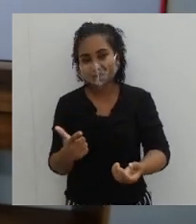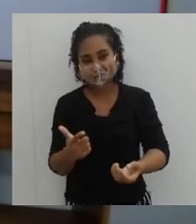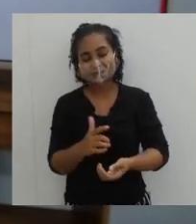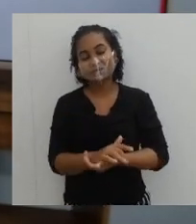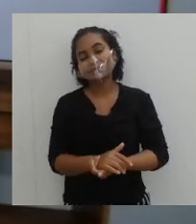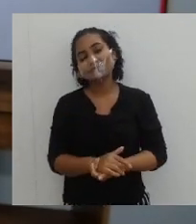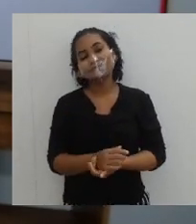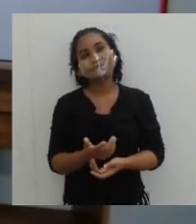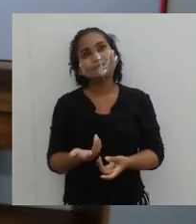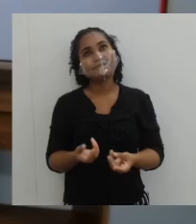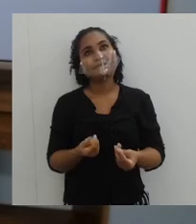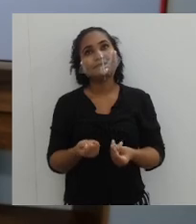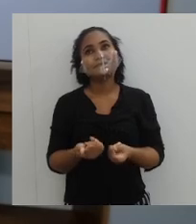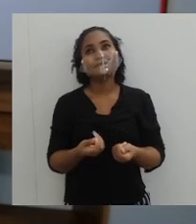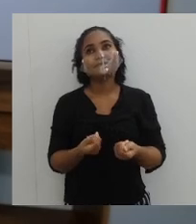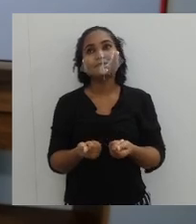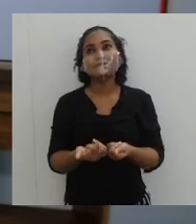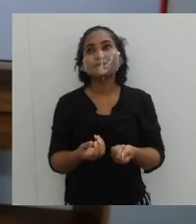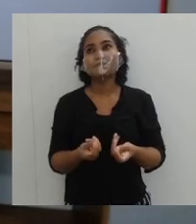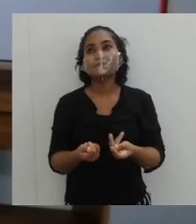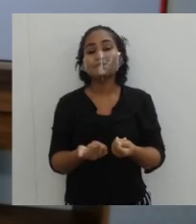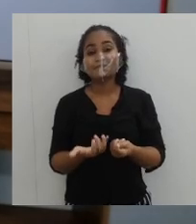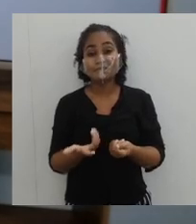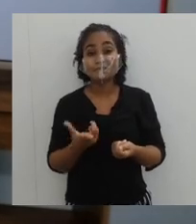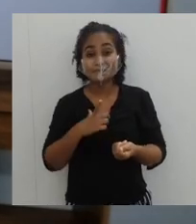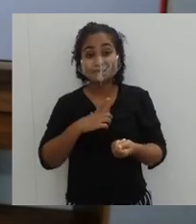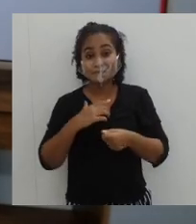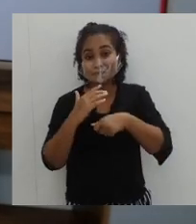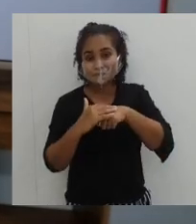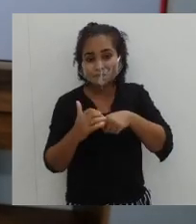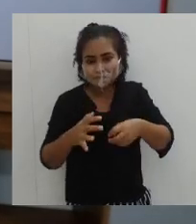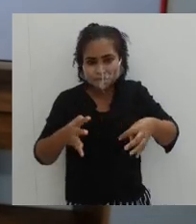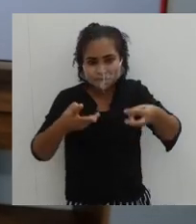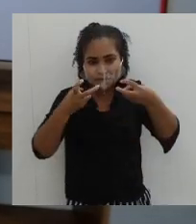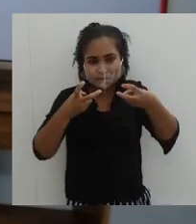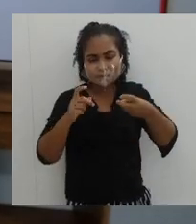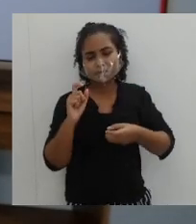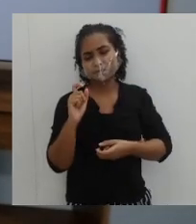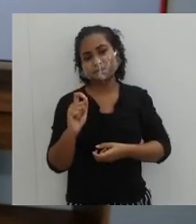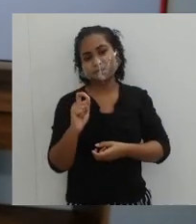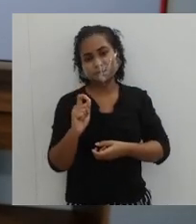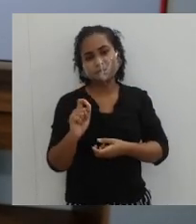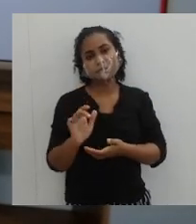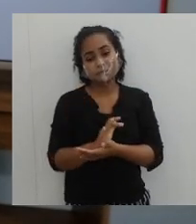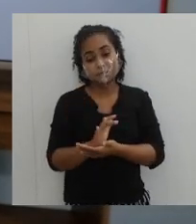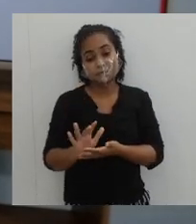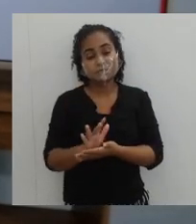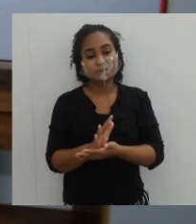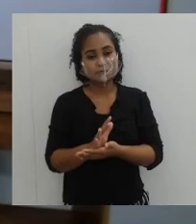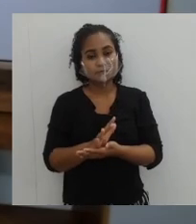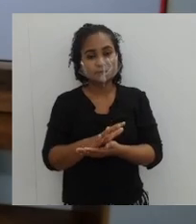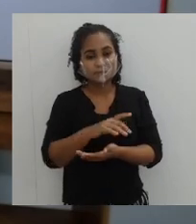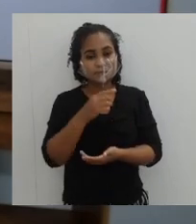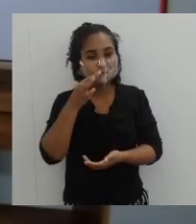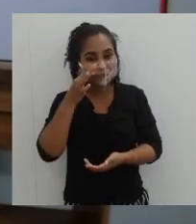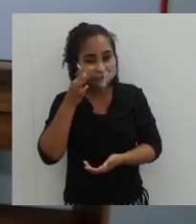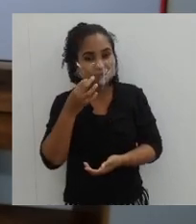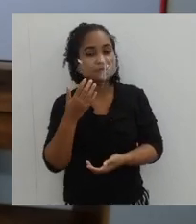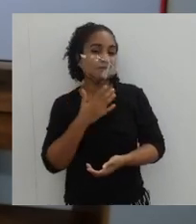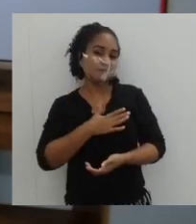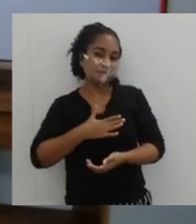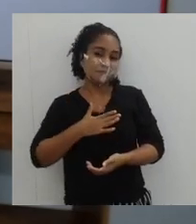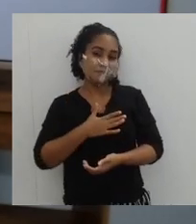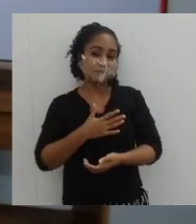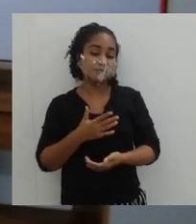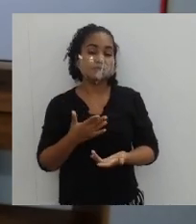são, como é que se diz? Chamam a atenção de alguns animais, como é o caso dos ratos, tá?